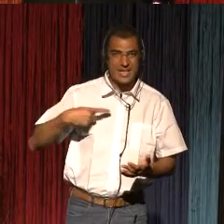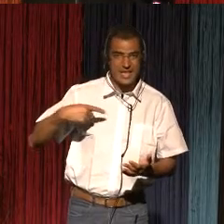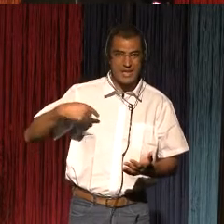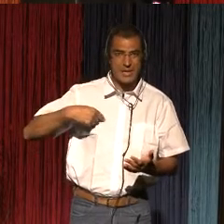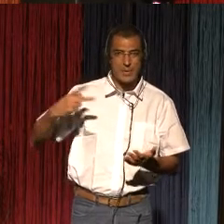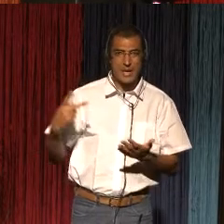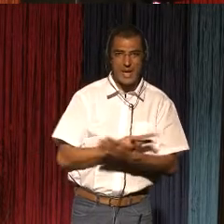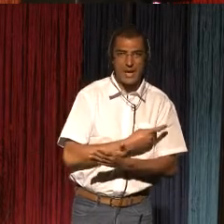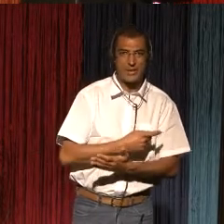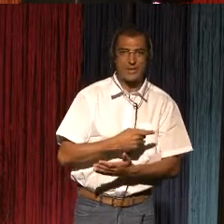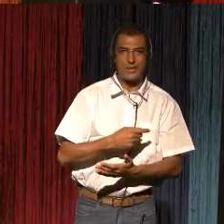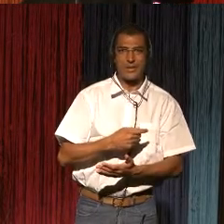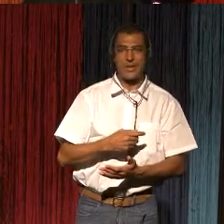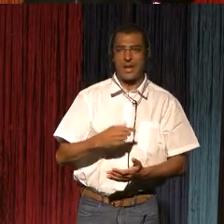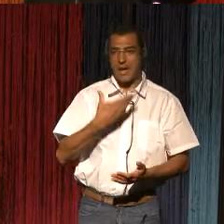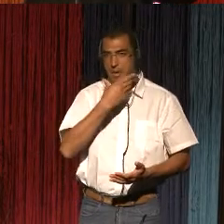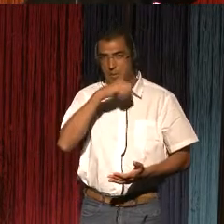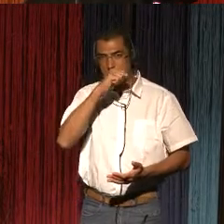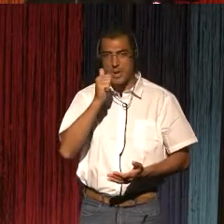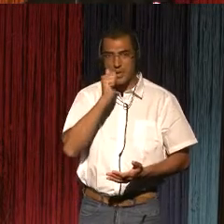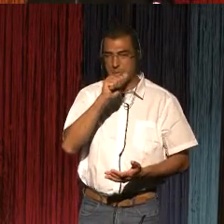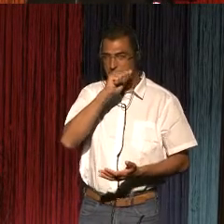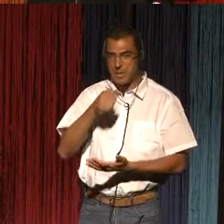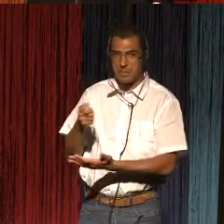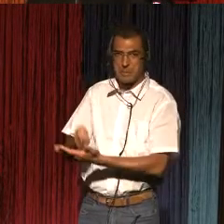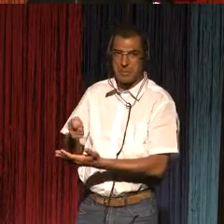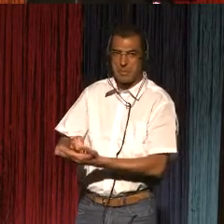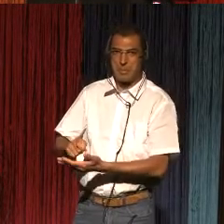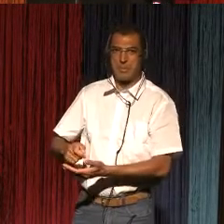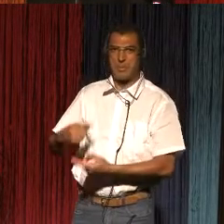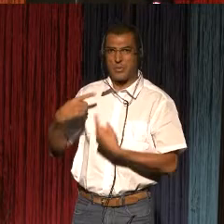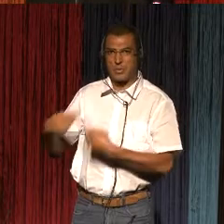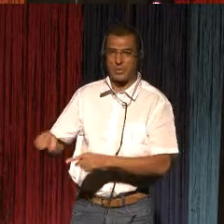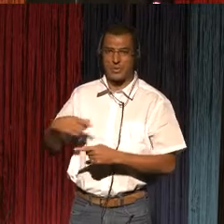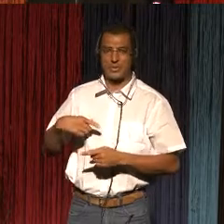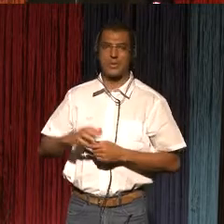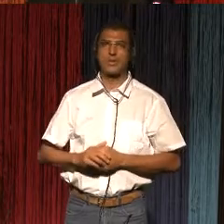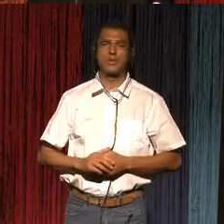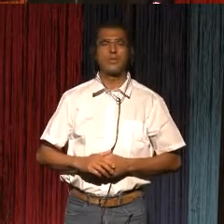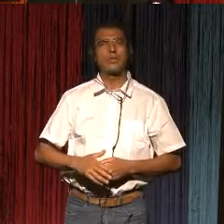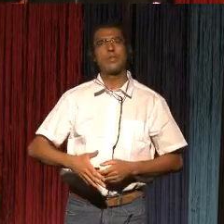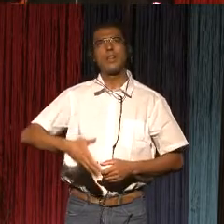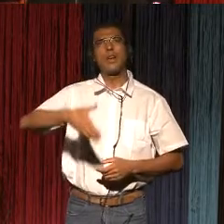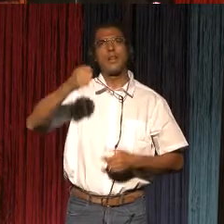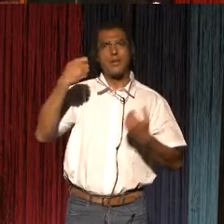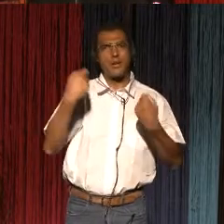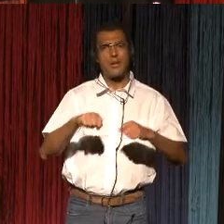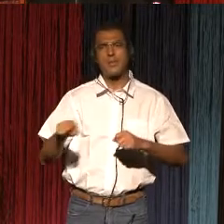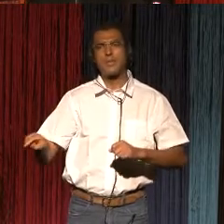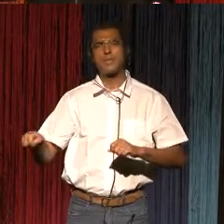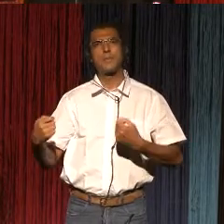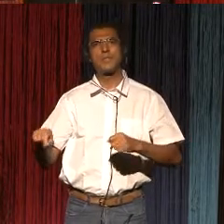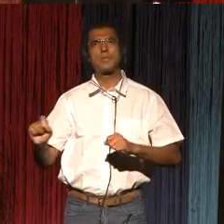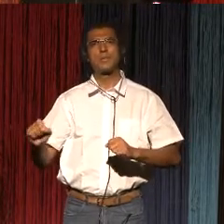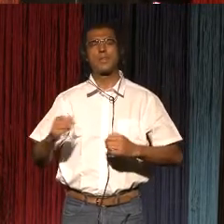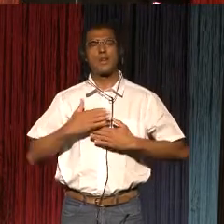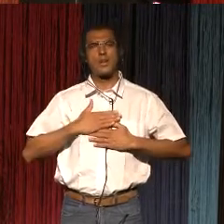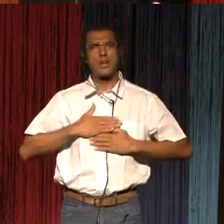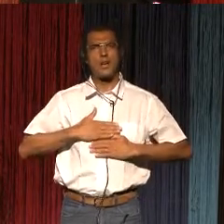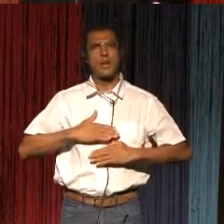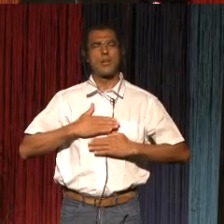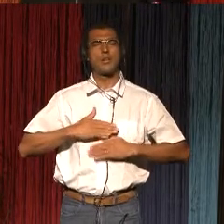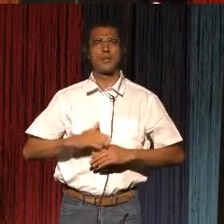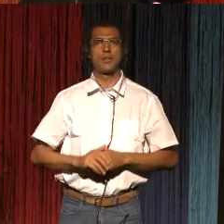sentirem impressionadas em sempre ter sucesso e nunca errarem. A alegria de forçar os seus limites, isso